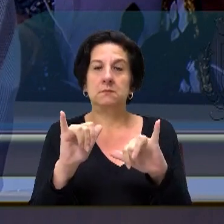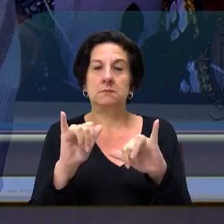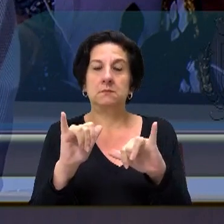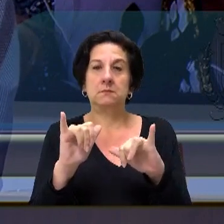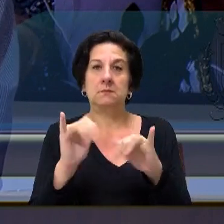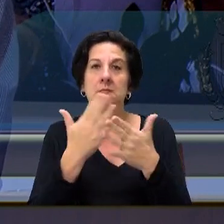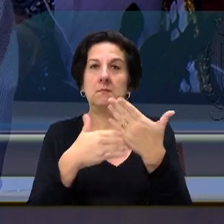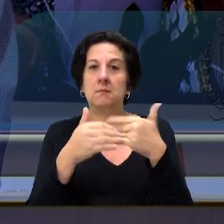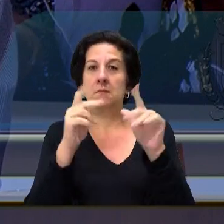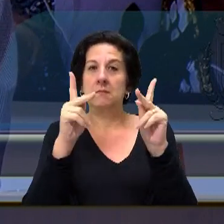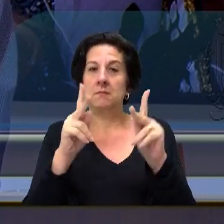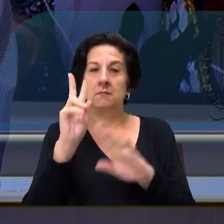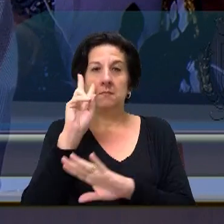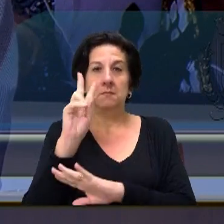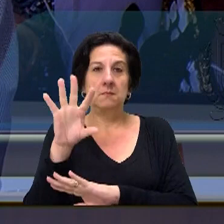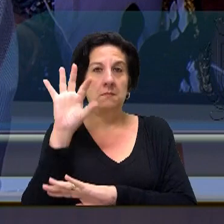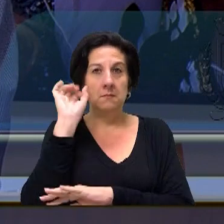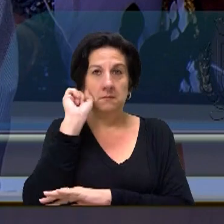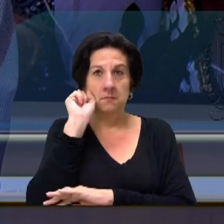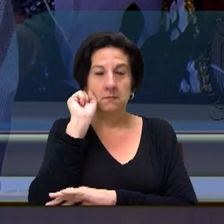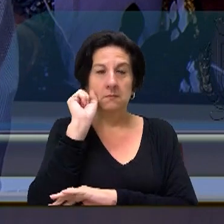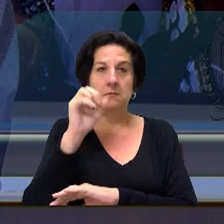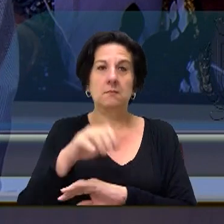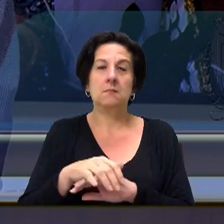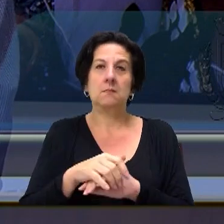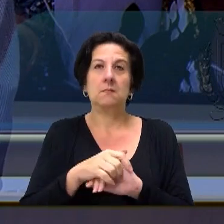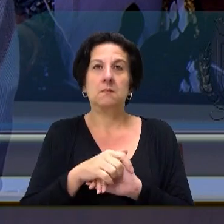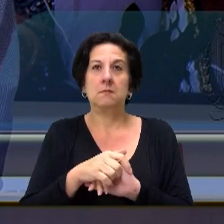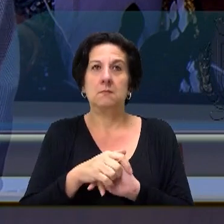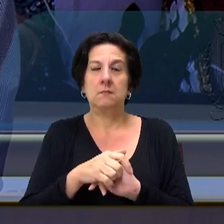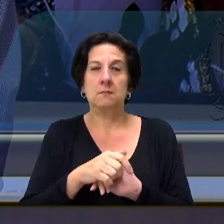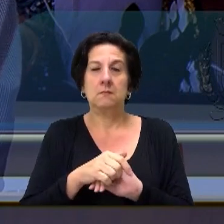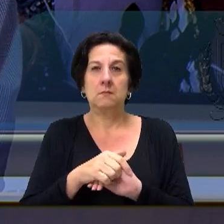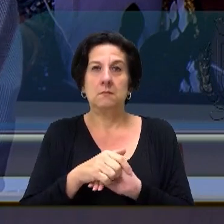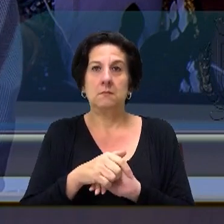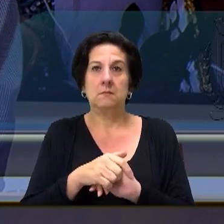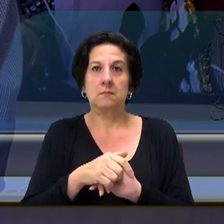plateia que nos assiste e nos ouve.